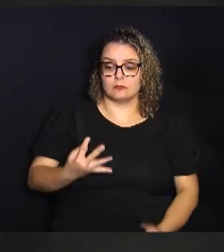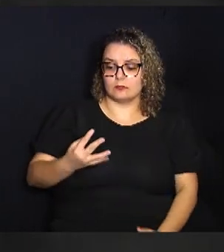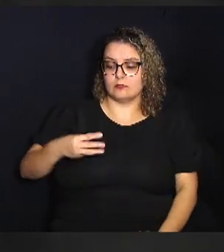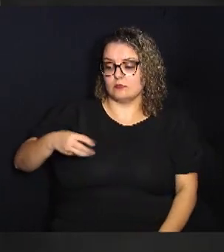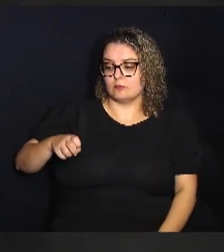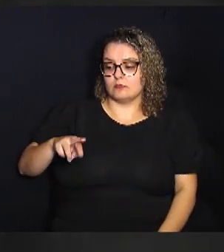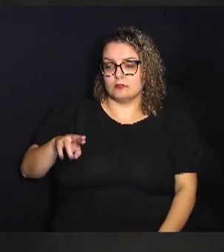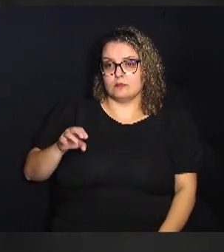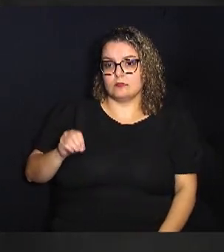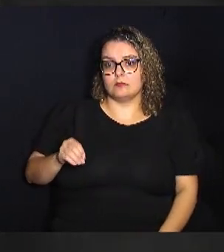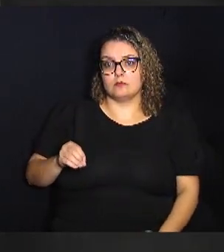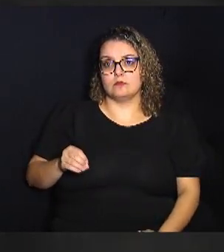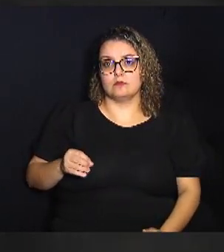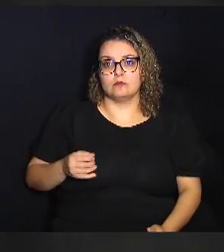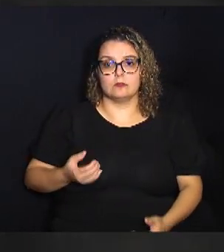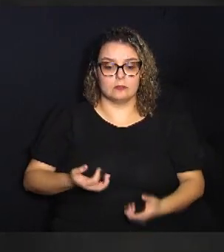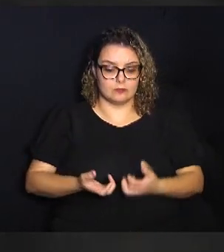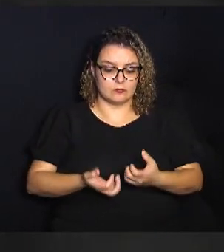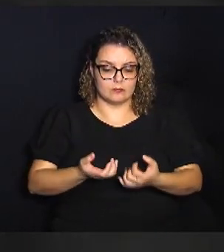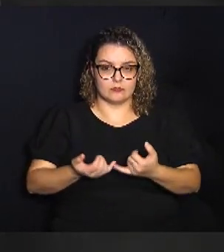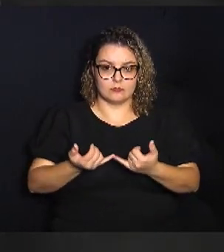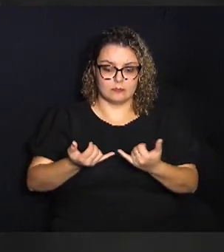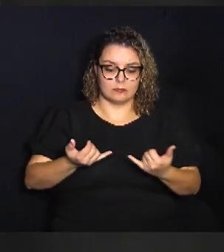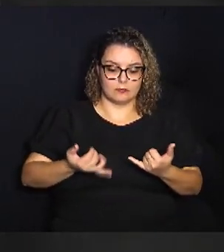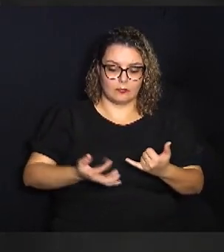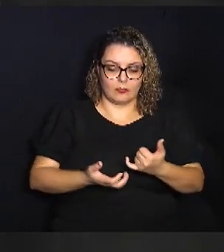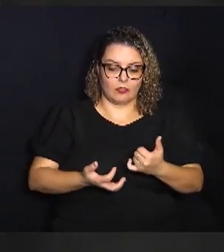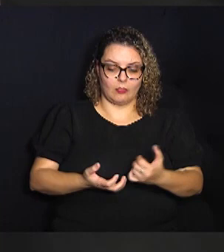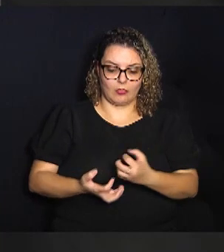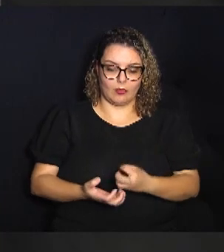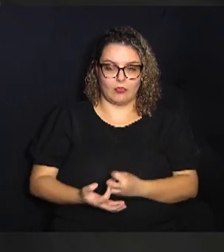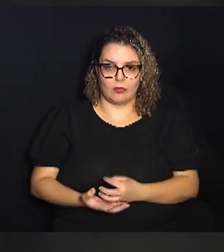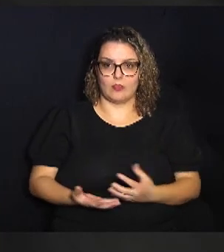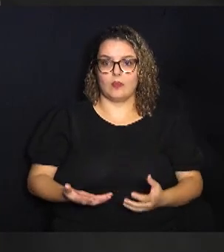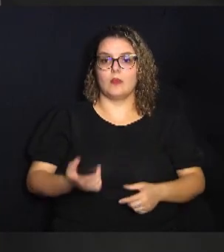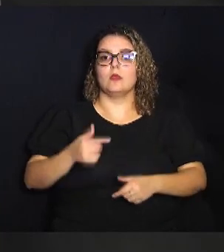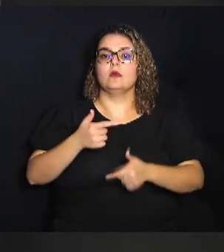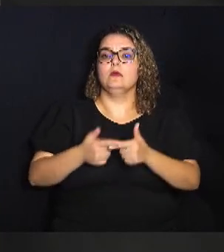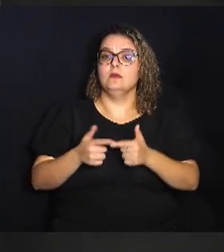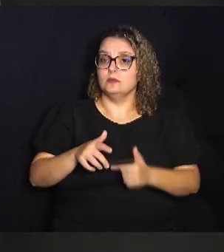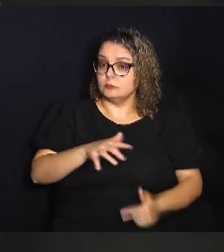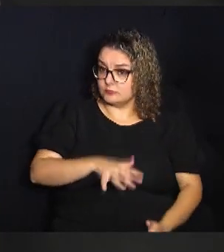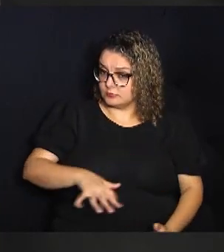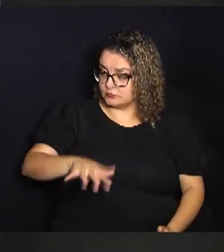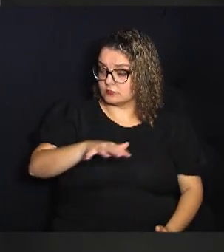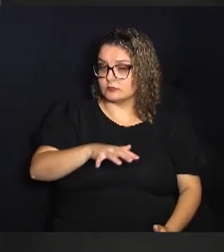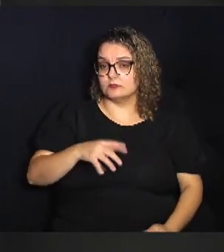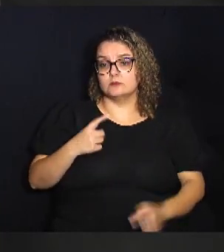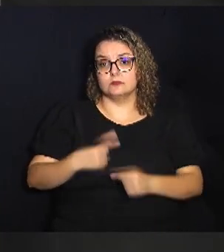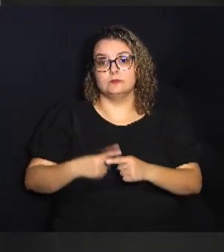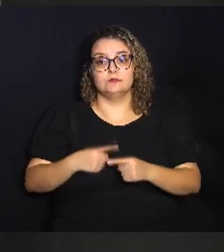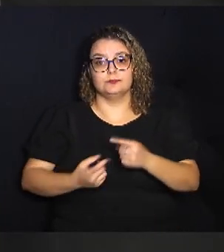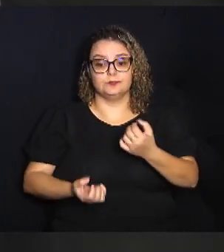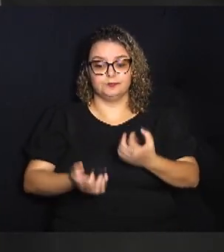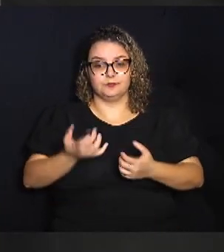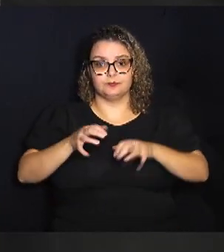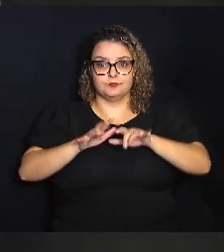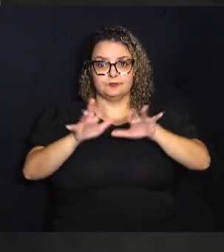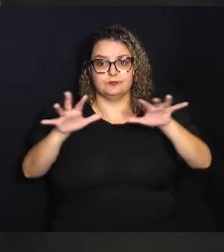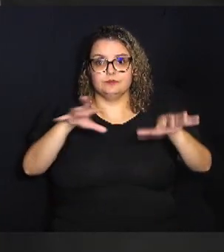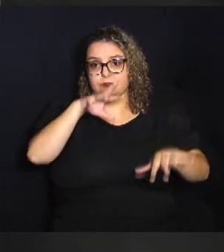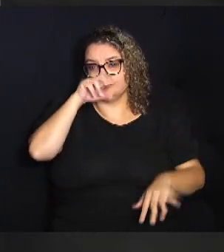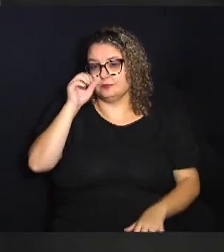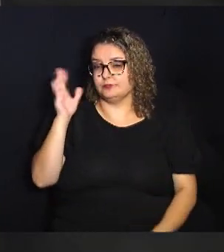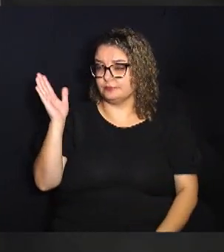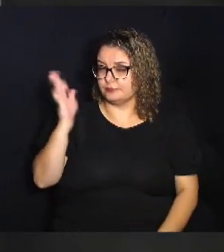cabo, queimam os fios, fazendo gerar um transtorno na região, porque aquela fumaça exala aquele cheiro